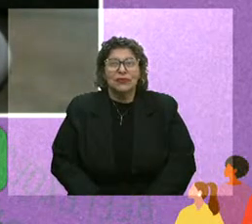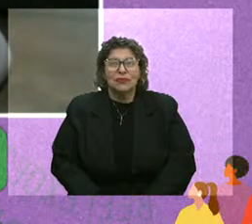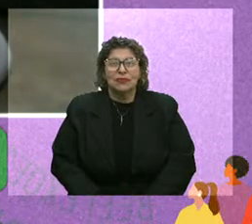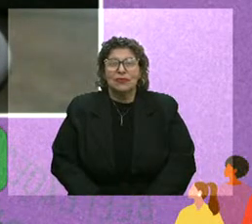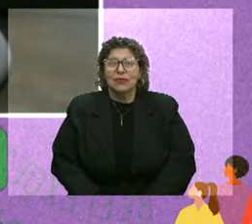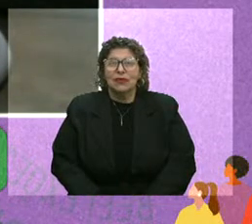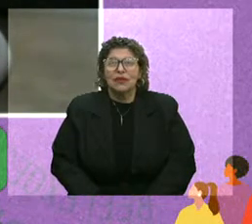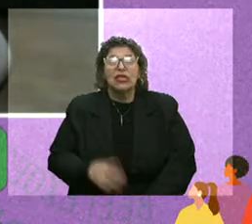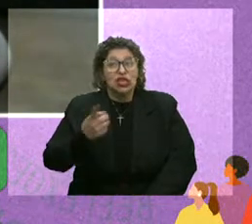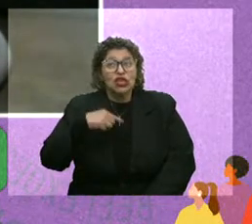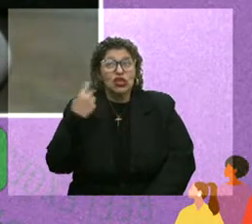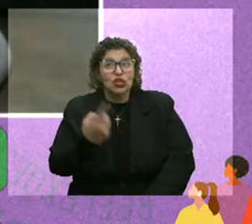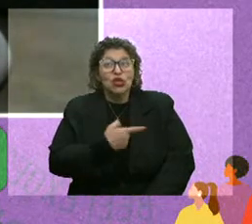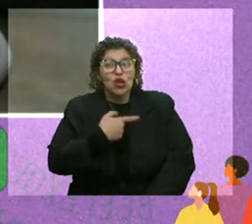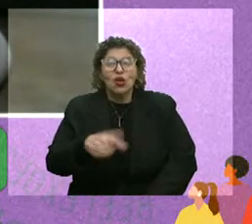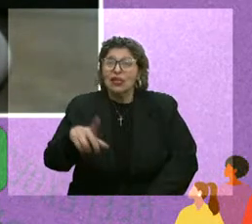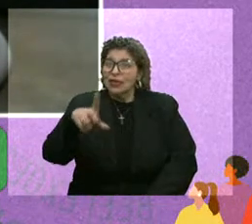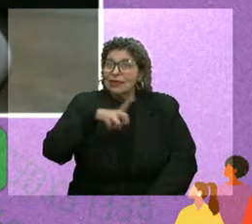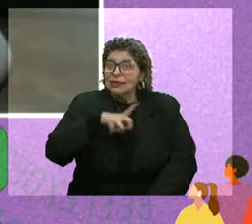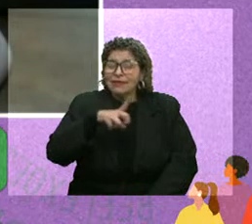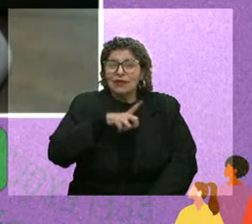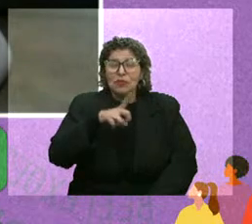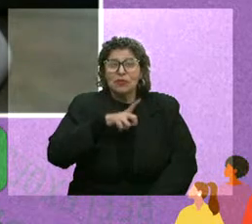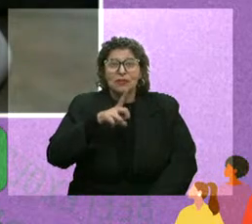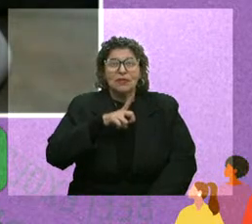de que nós temos muito